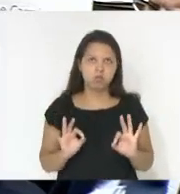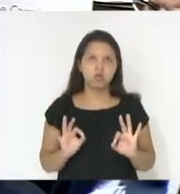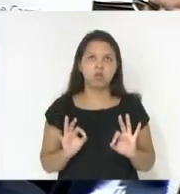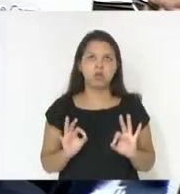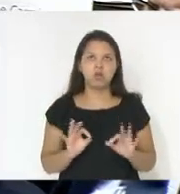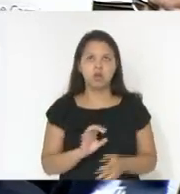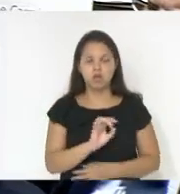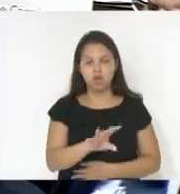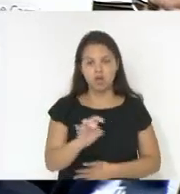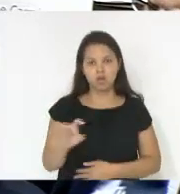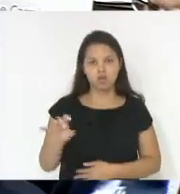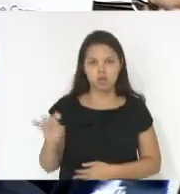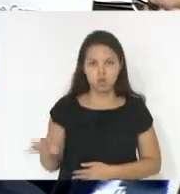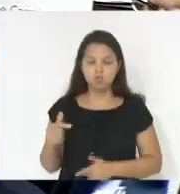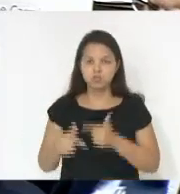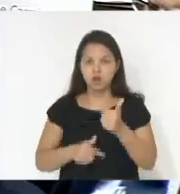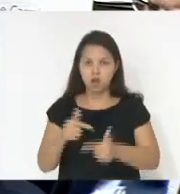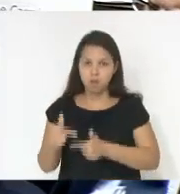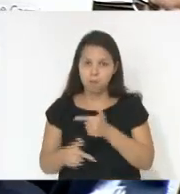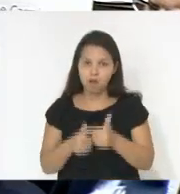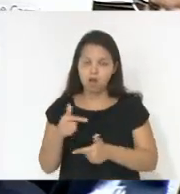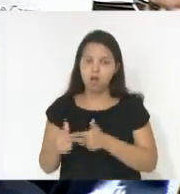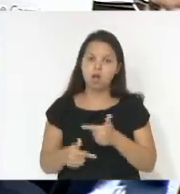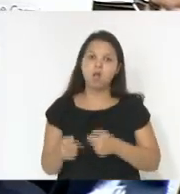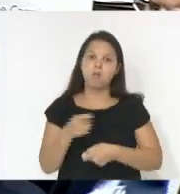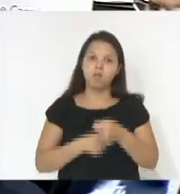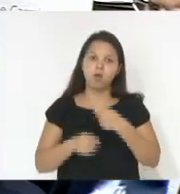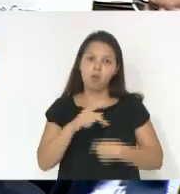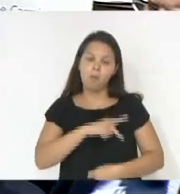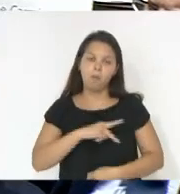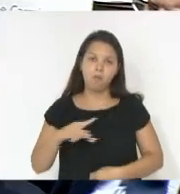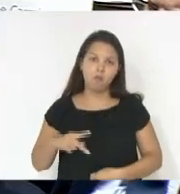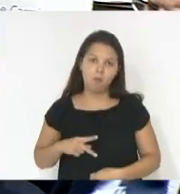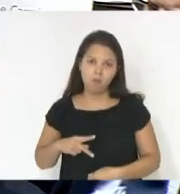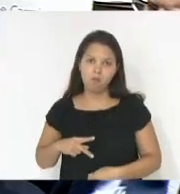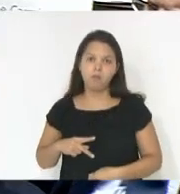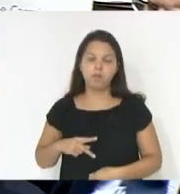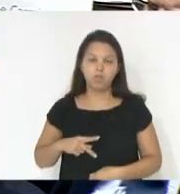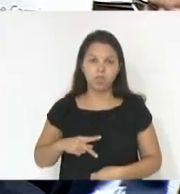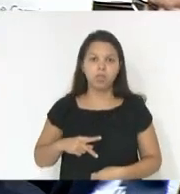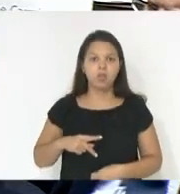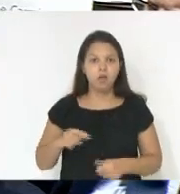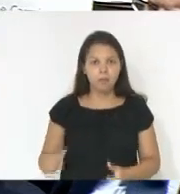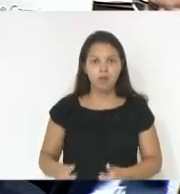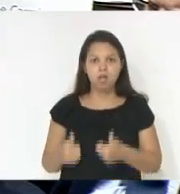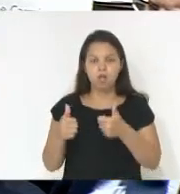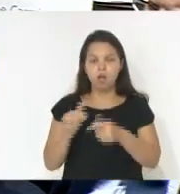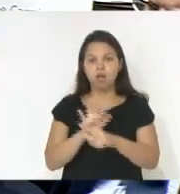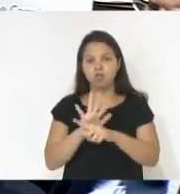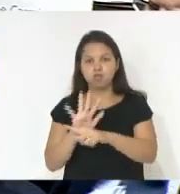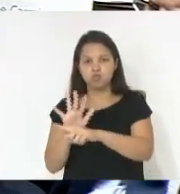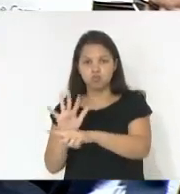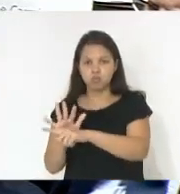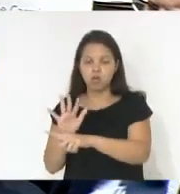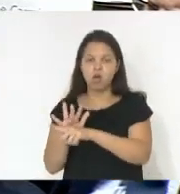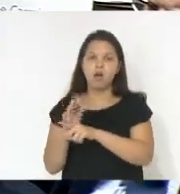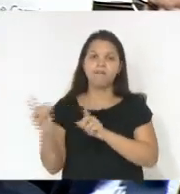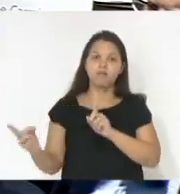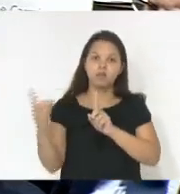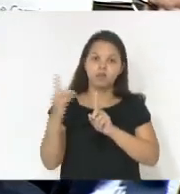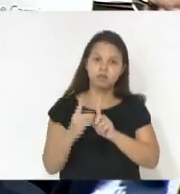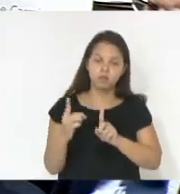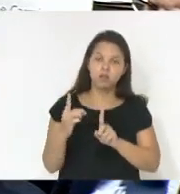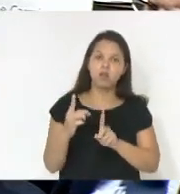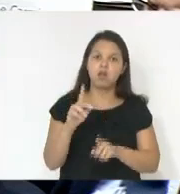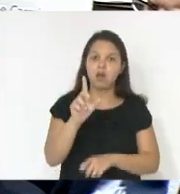da função da administração pública encontrar as melhores soluções para conseguir atender quem importa no final,